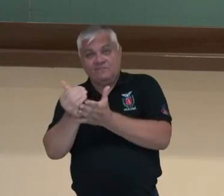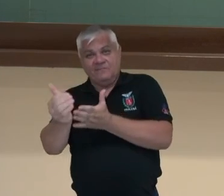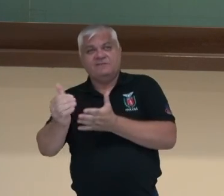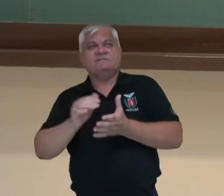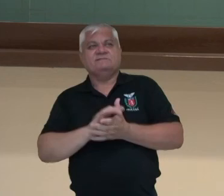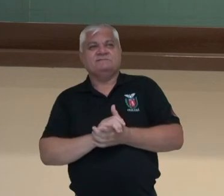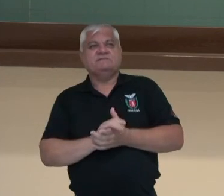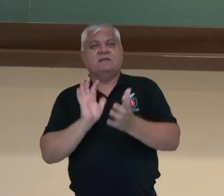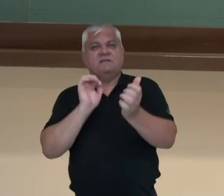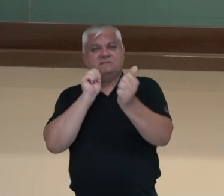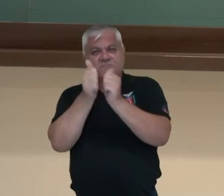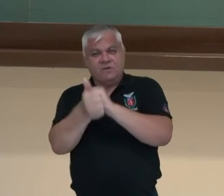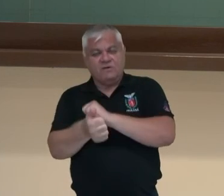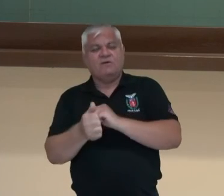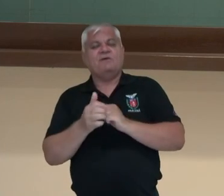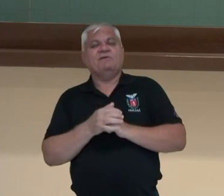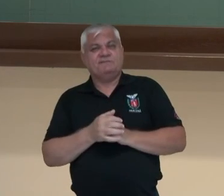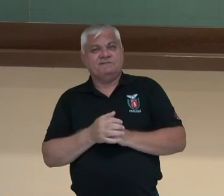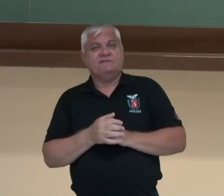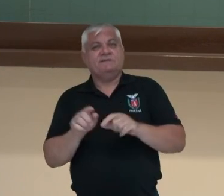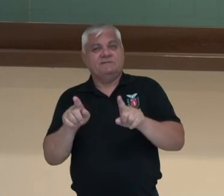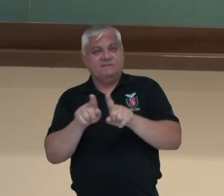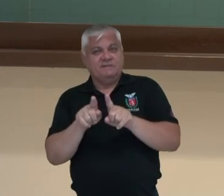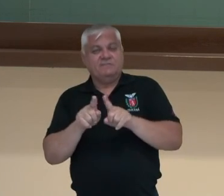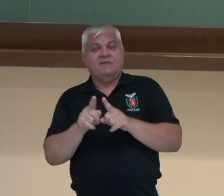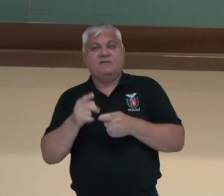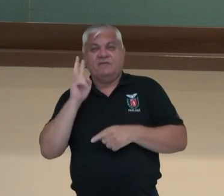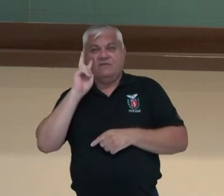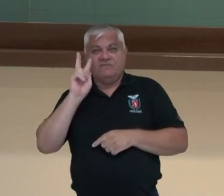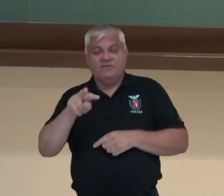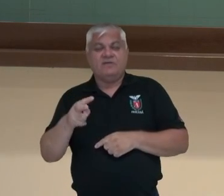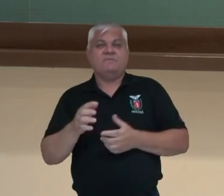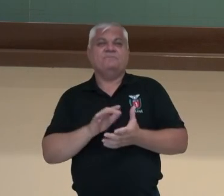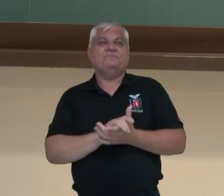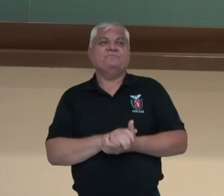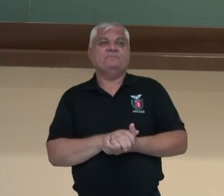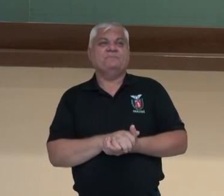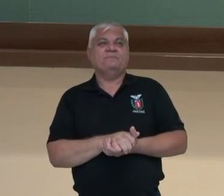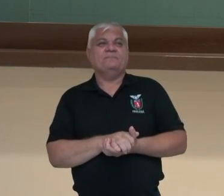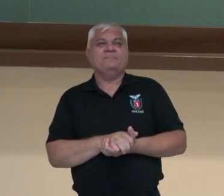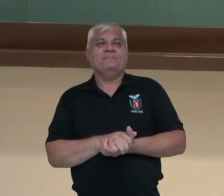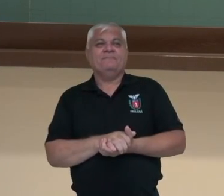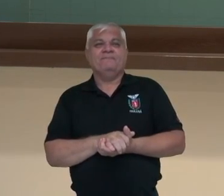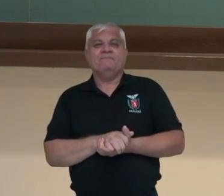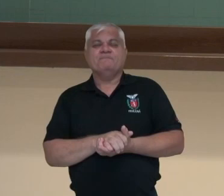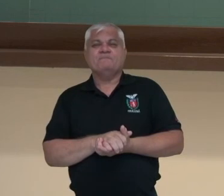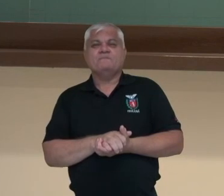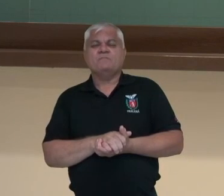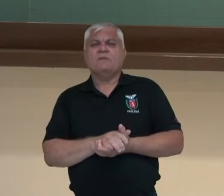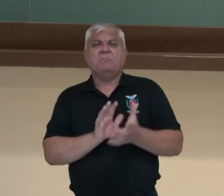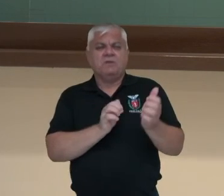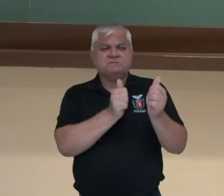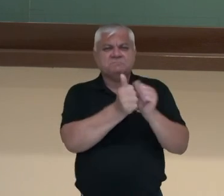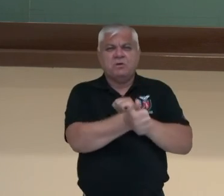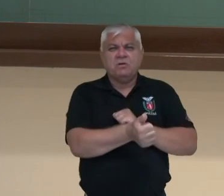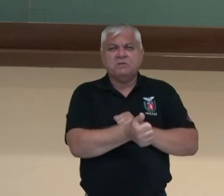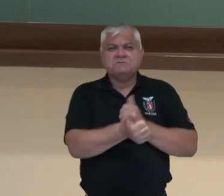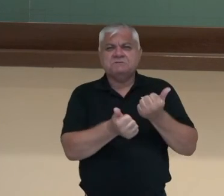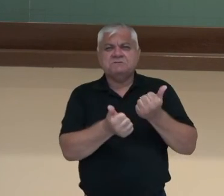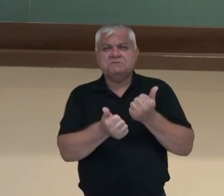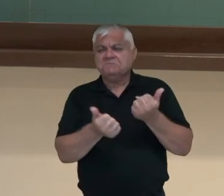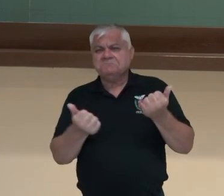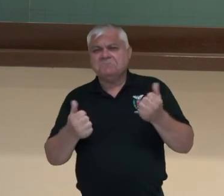ele veio um esporte ali, que é o nosso esporte que a gente vê hoje, o esporte é atual. E o esporte é a Guerra Fria. Qual é a ligação